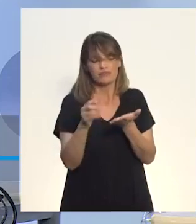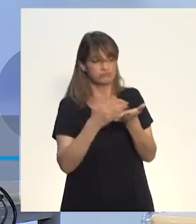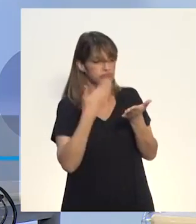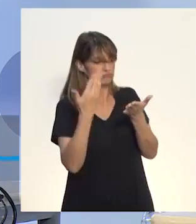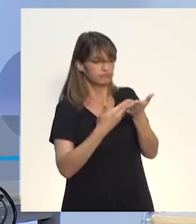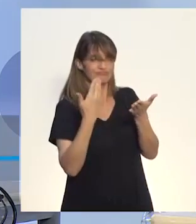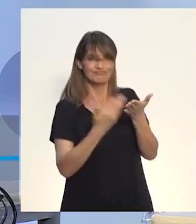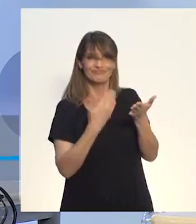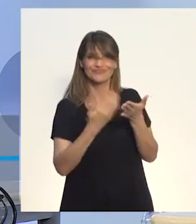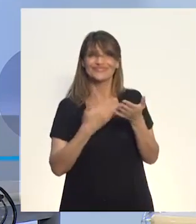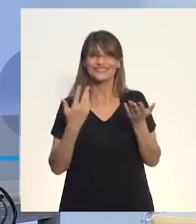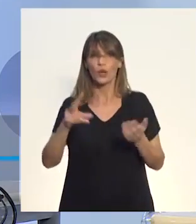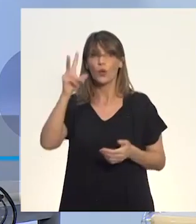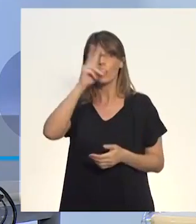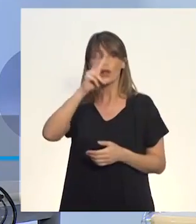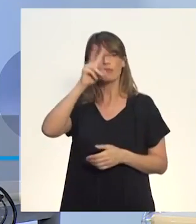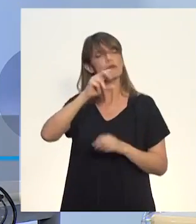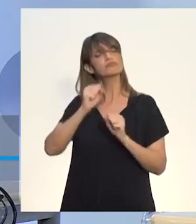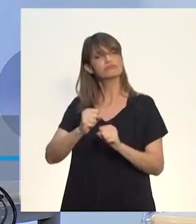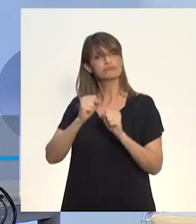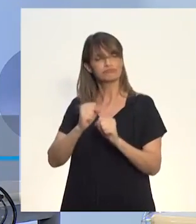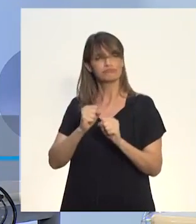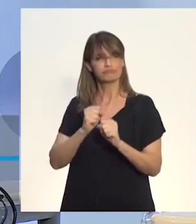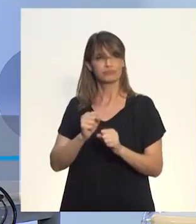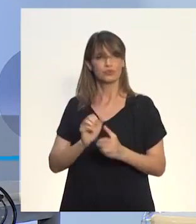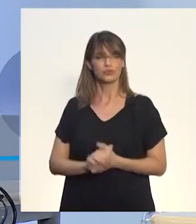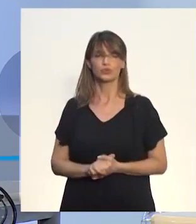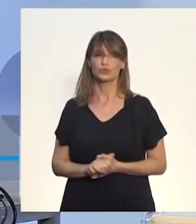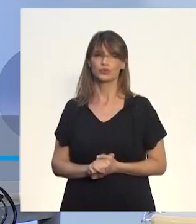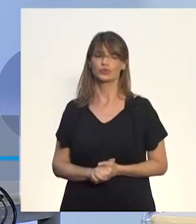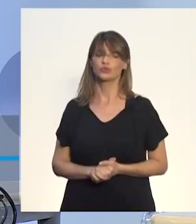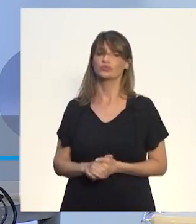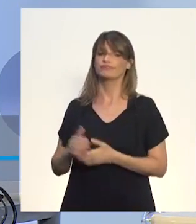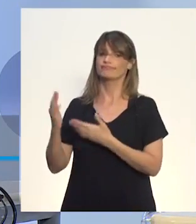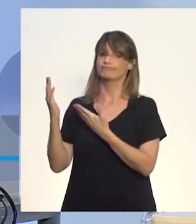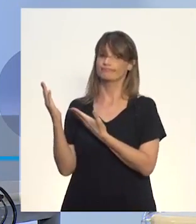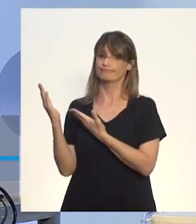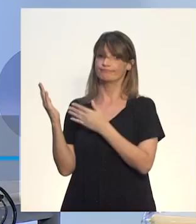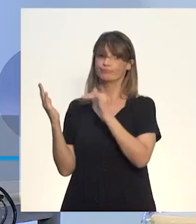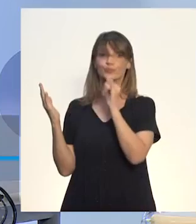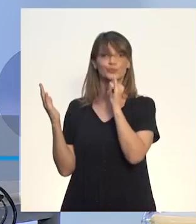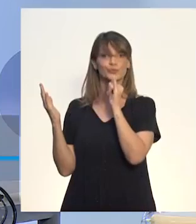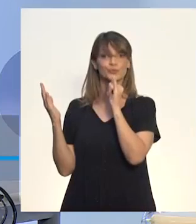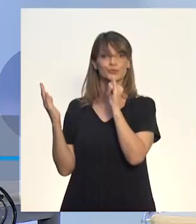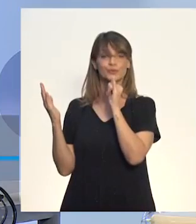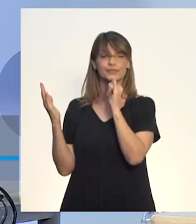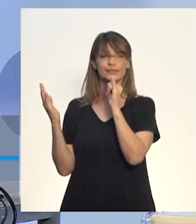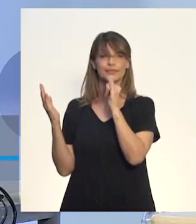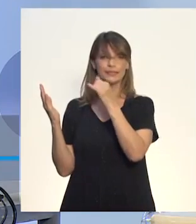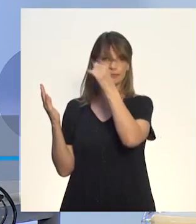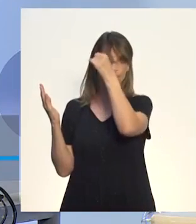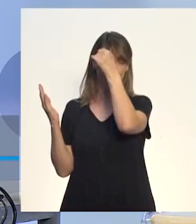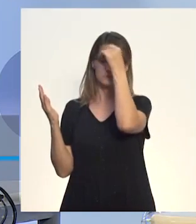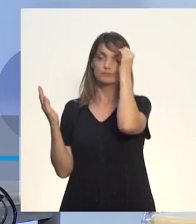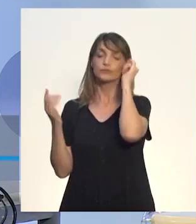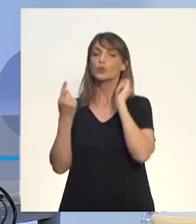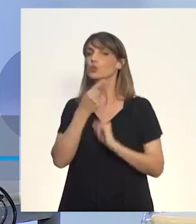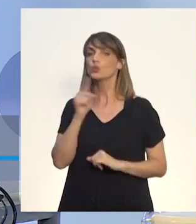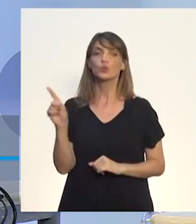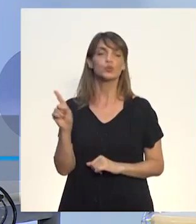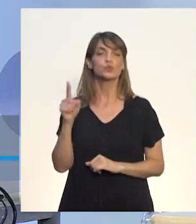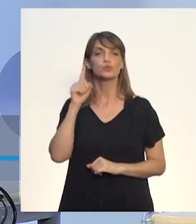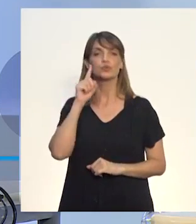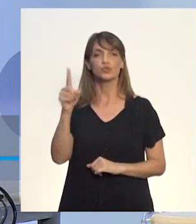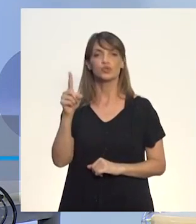pode lembrar, citar algumas outras obras. Aí na tela de vocês tem, por exemplo, O Último Dia de um Condenado, que Victor